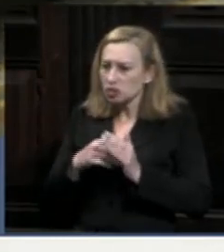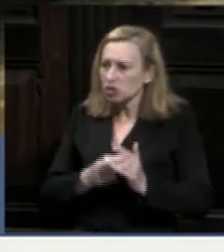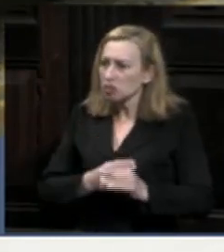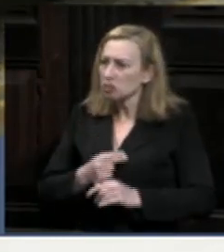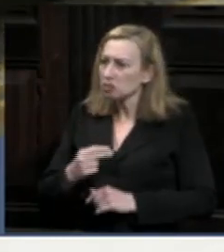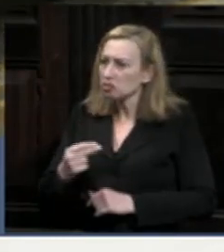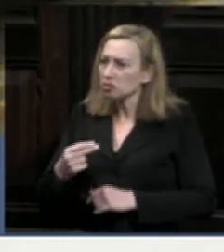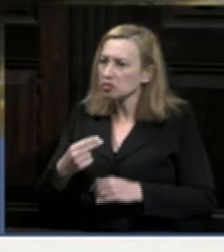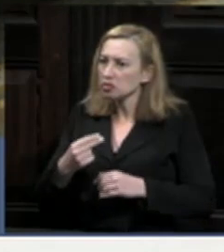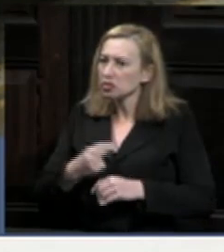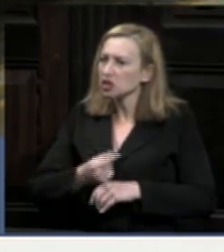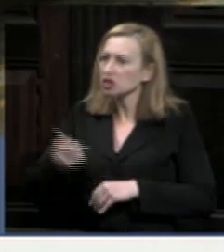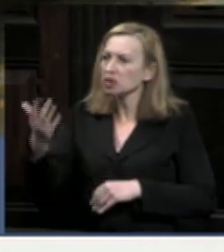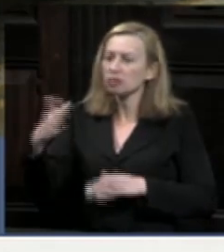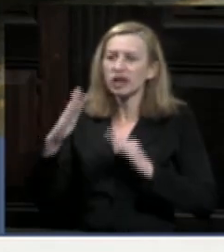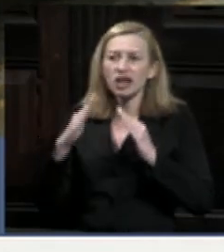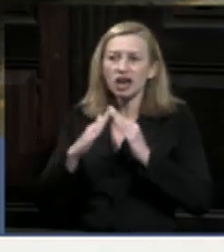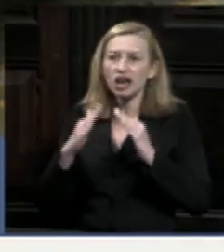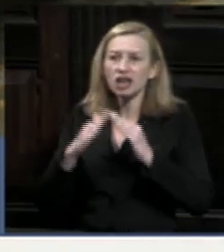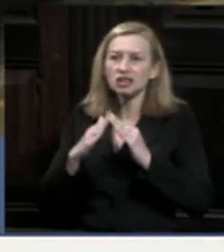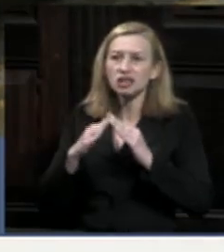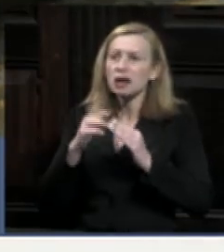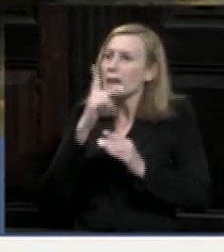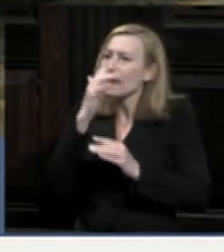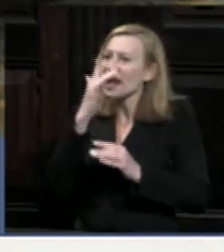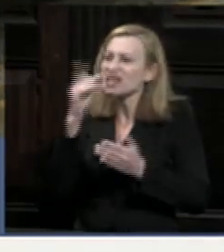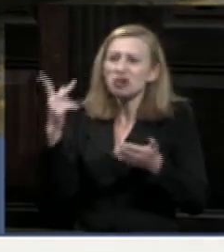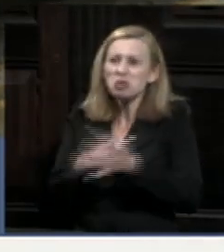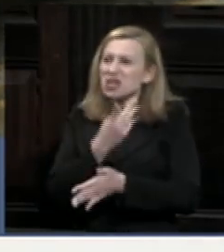como se não tivesse acontecido nada